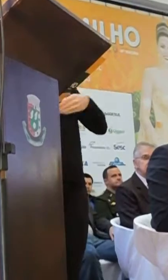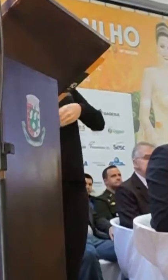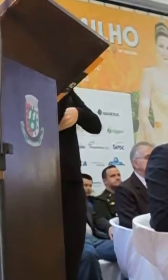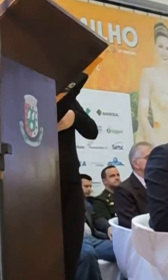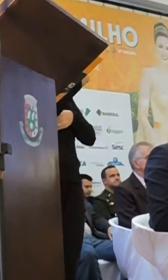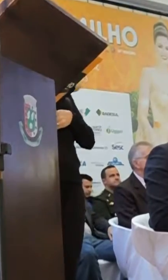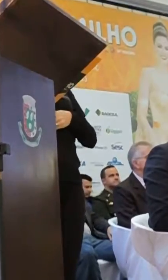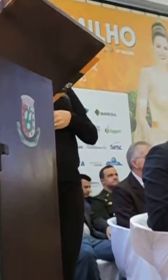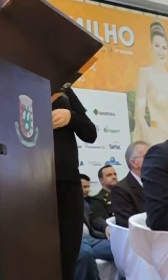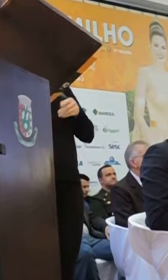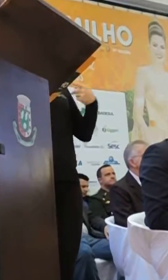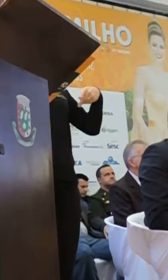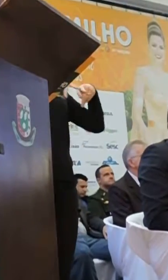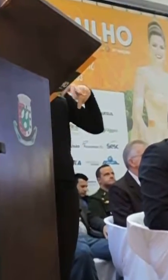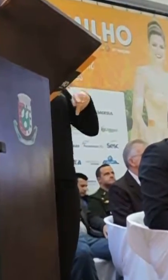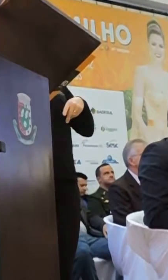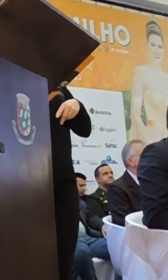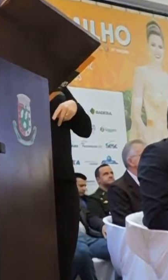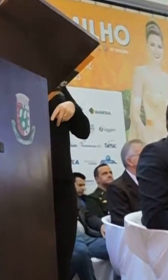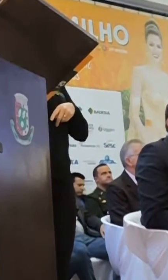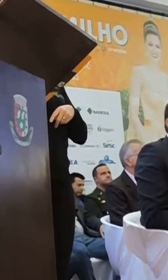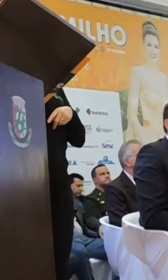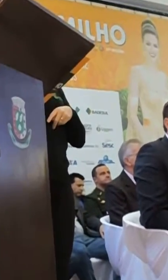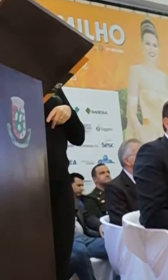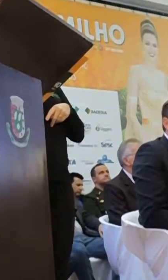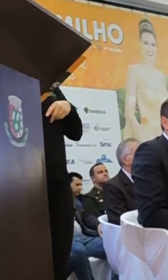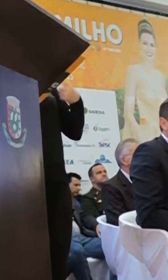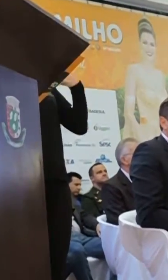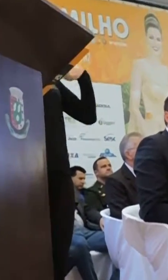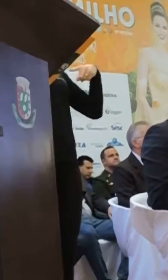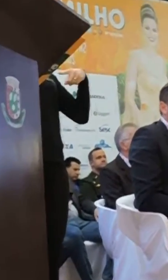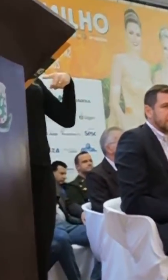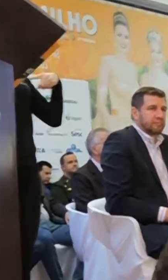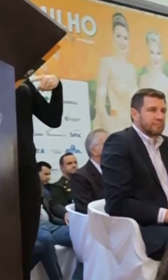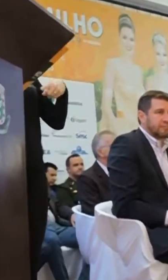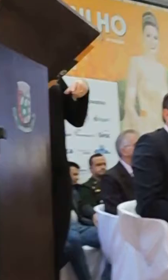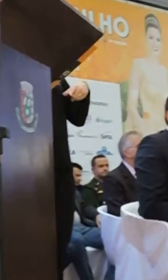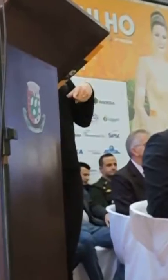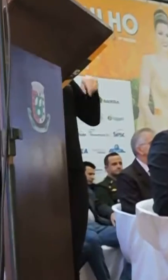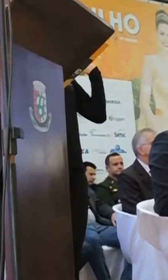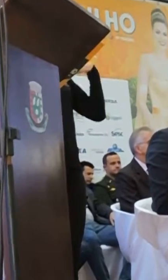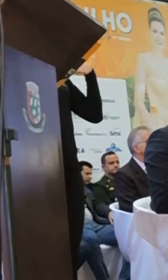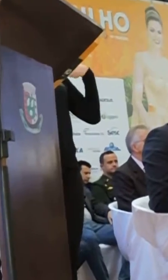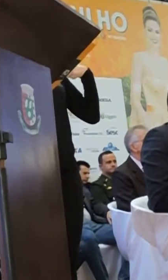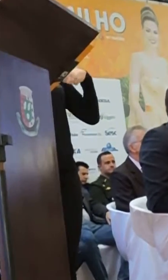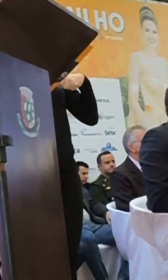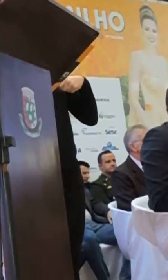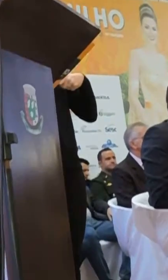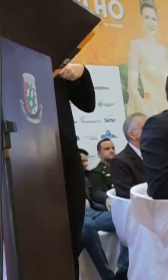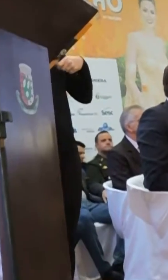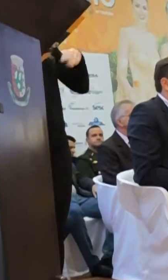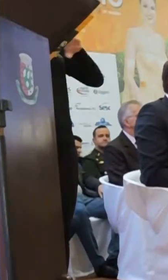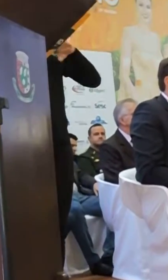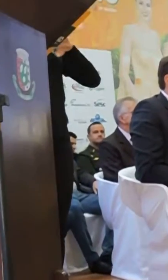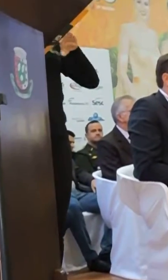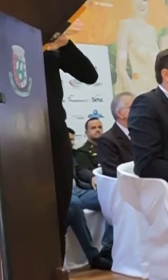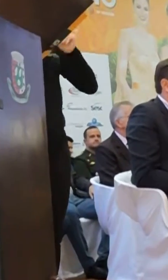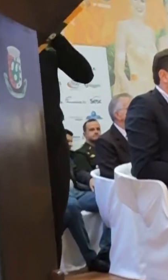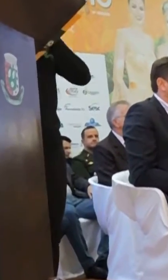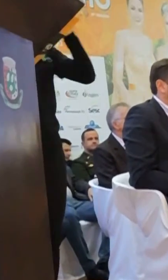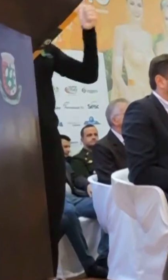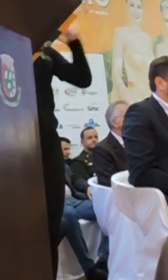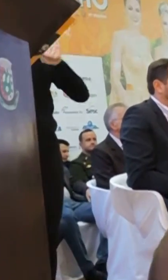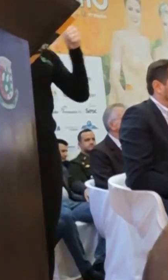Nós, homens públicos, não podemos fugir a esse desafio. Temos que ser protagonistas da